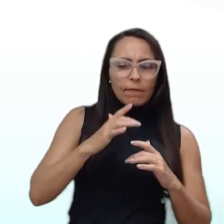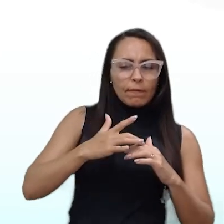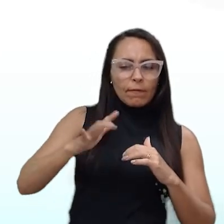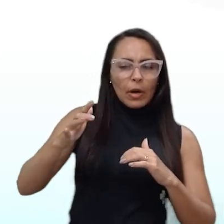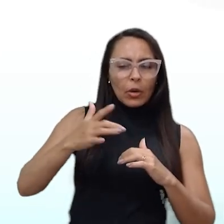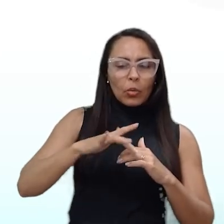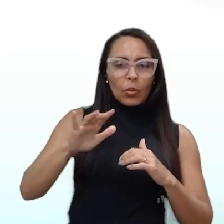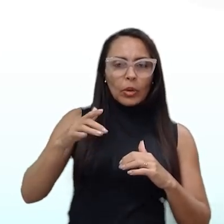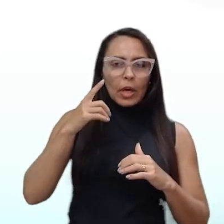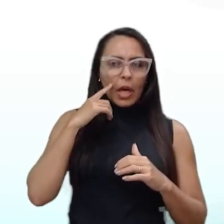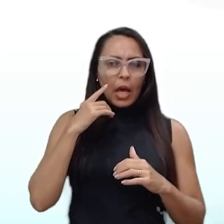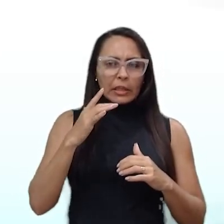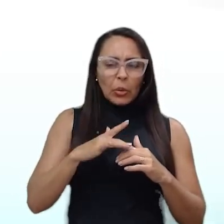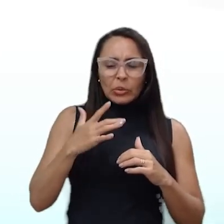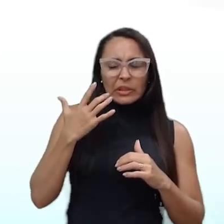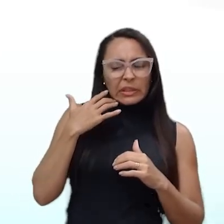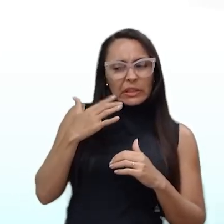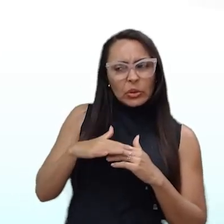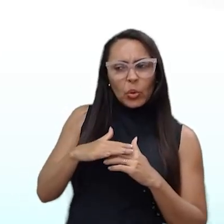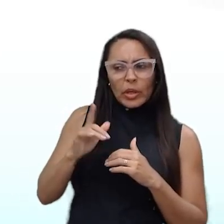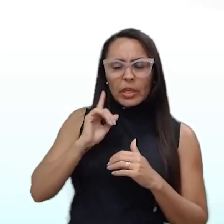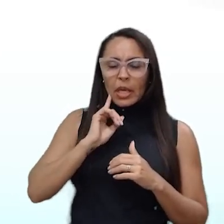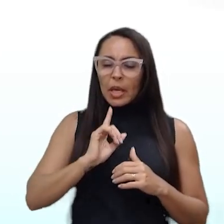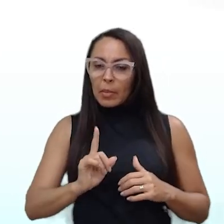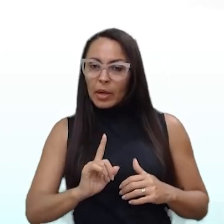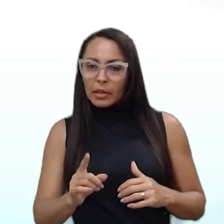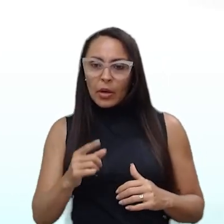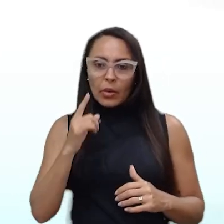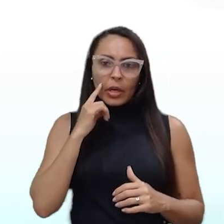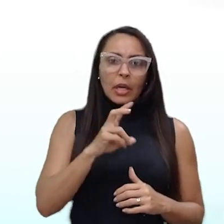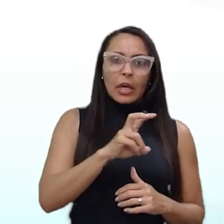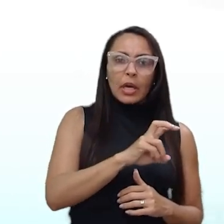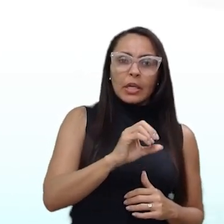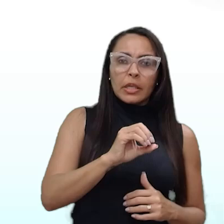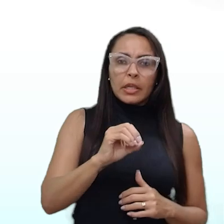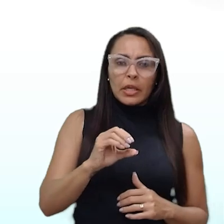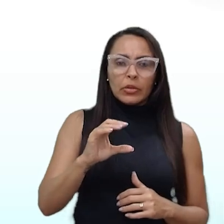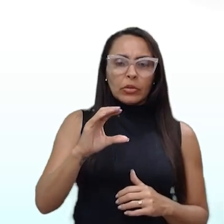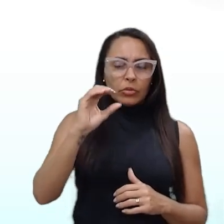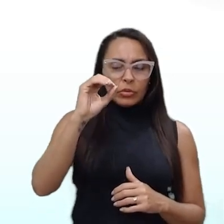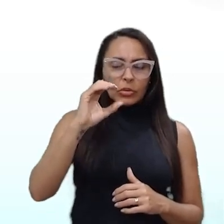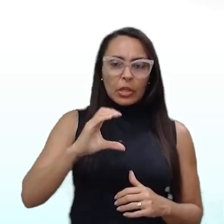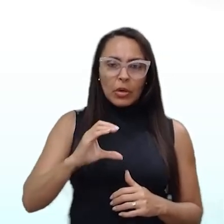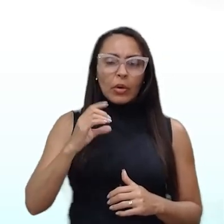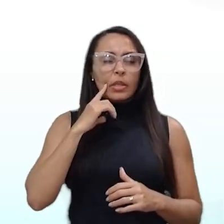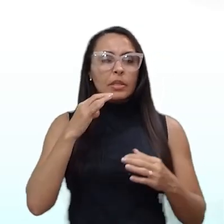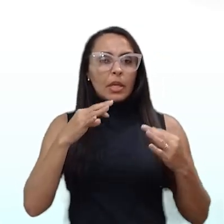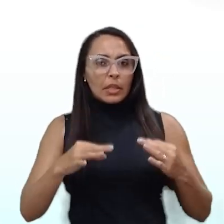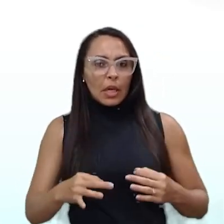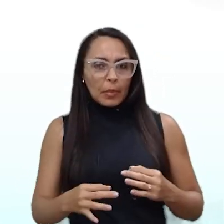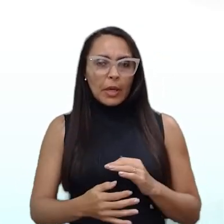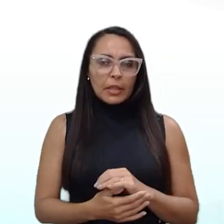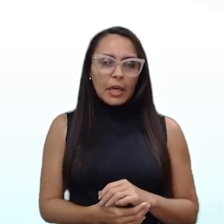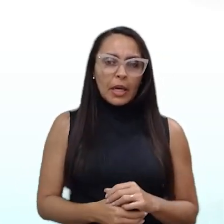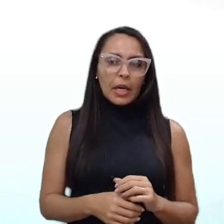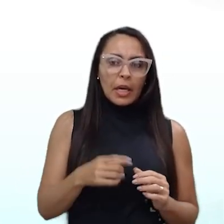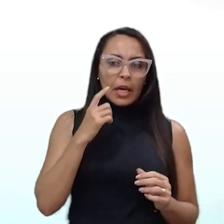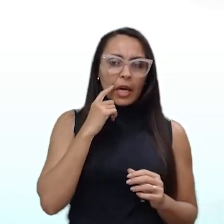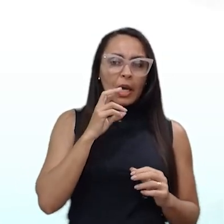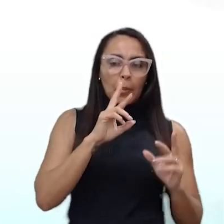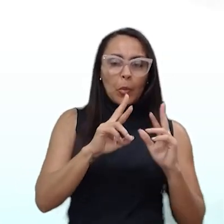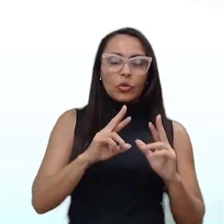não queima. Você diz, Paulinho, mas como é que pode algo que está a 500 graus vai tocar na minha pele e não vai queimar? Exatamente. A resposta está